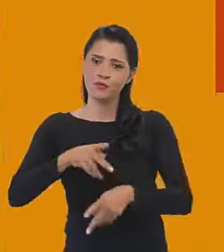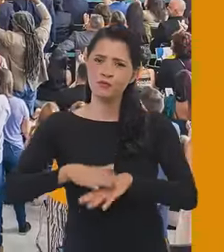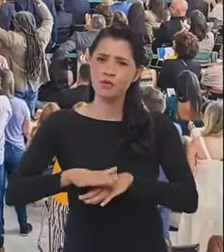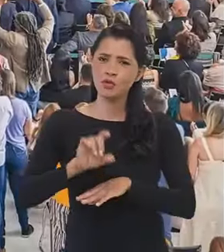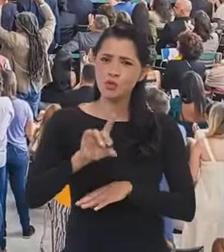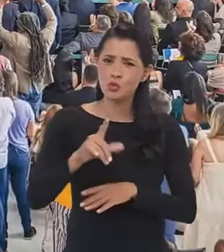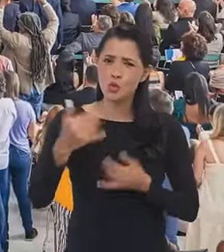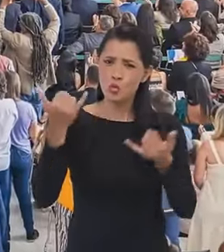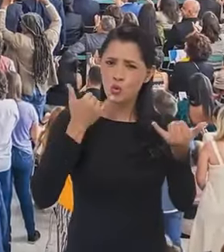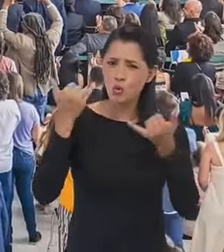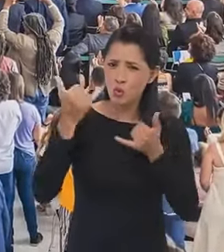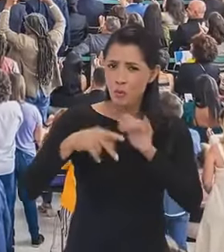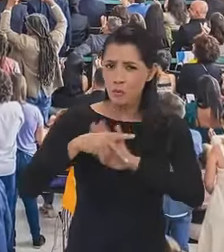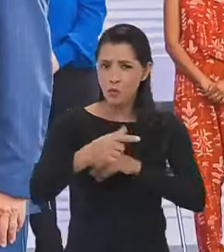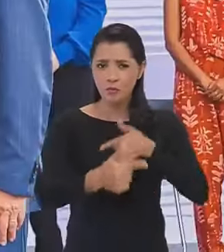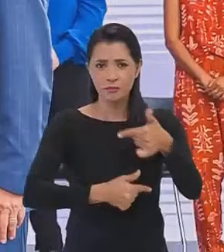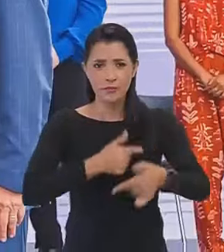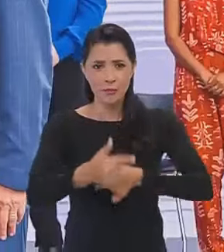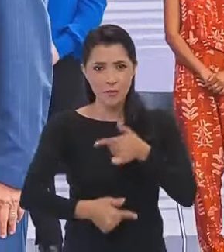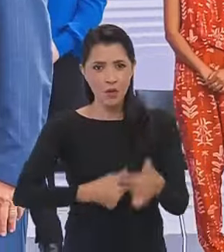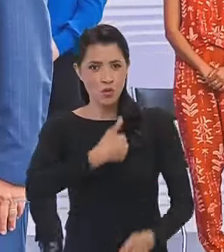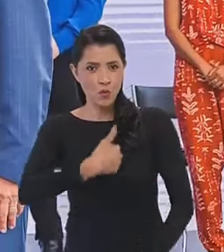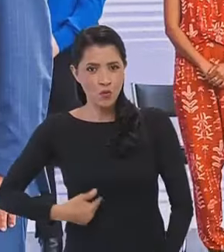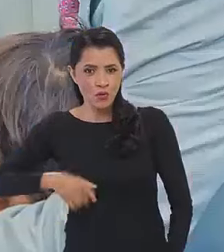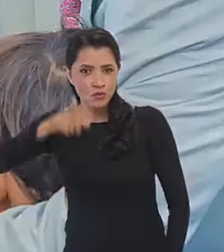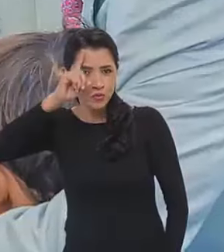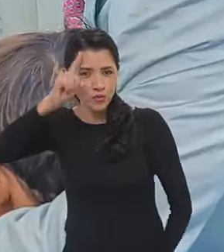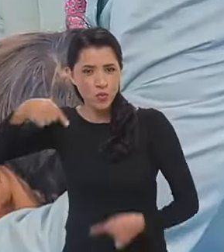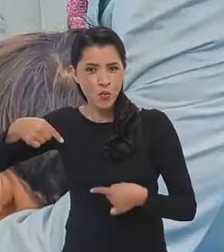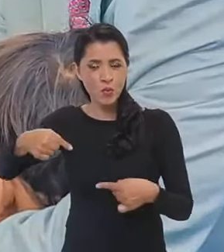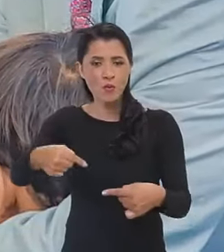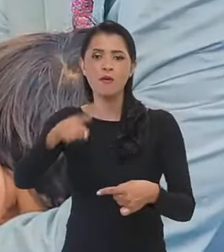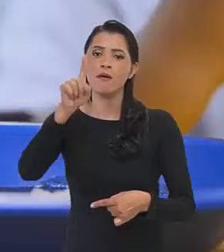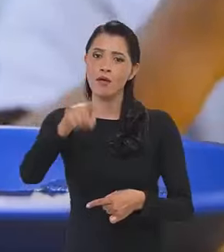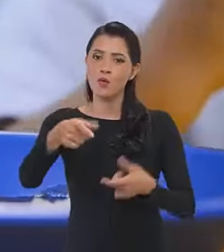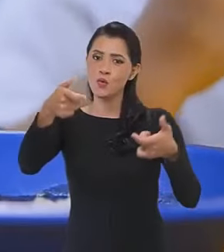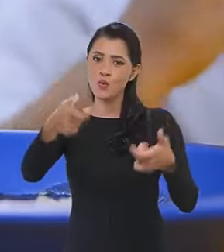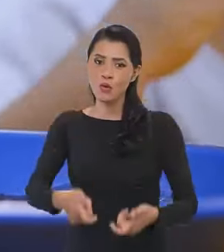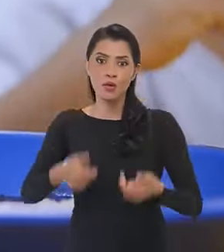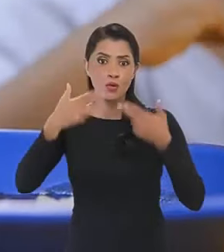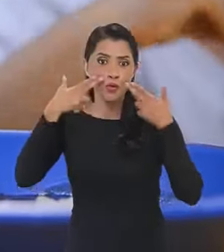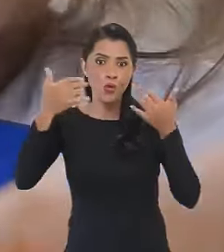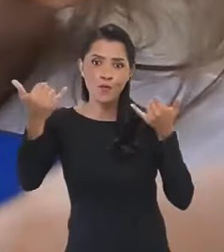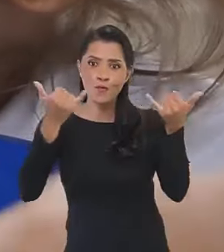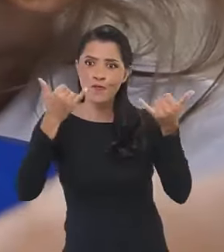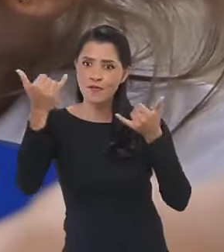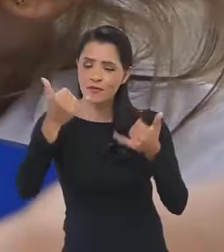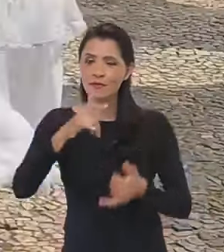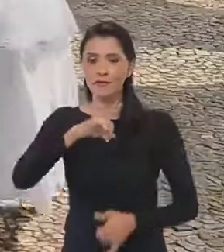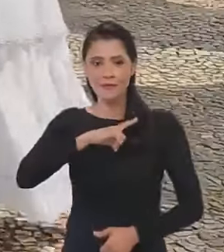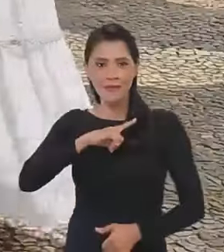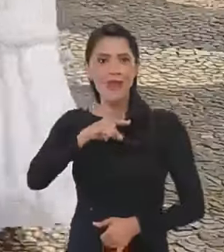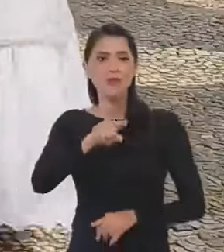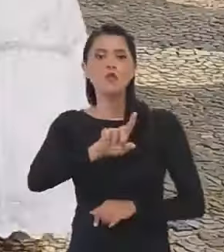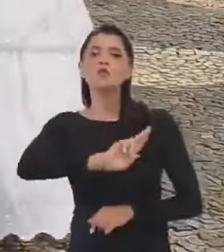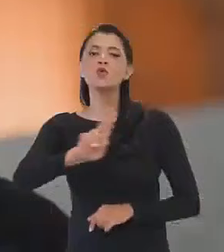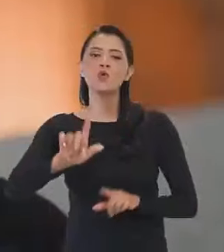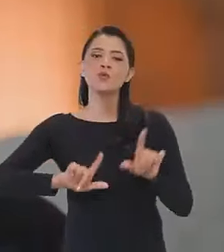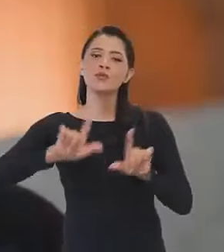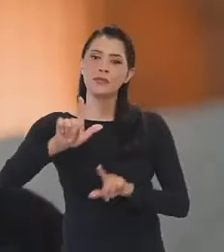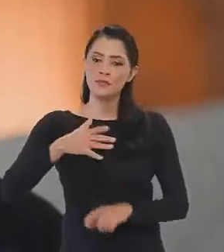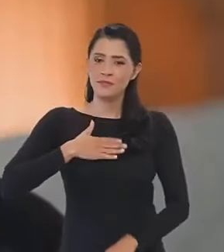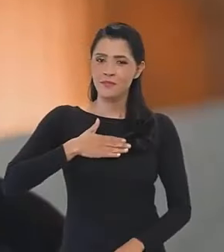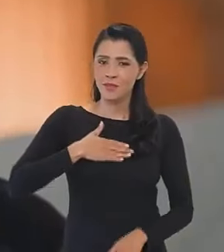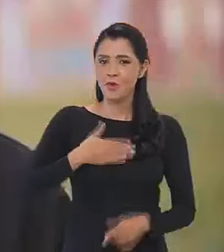mais do que um meio informativo das ações diárias de governo é um canal de boas notícias para cima um canal para chamar de